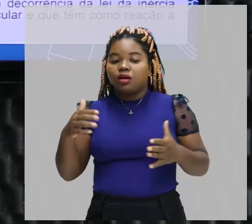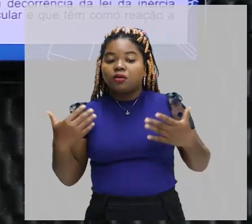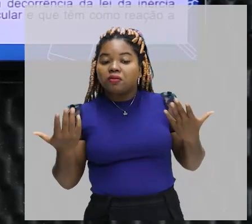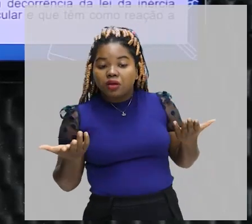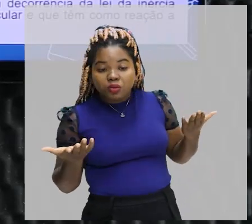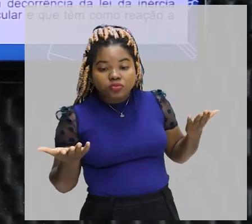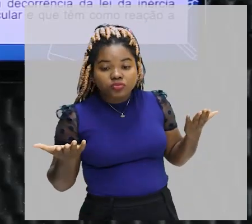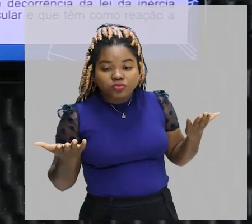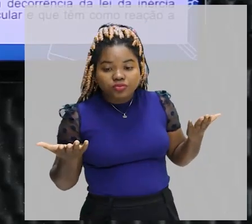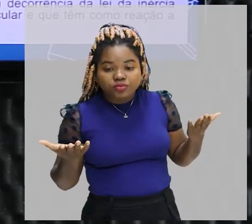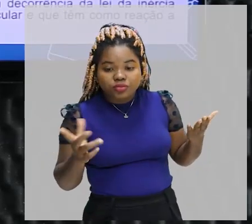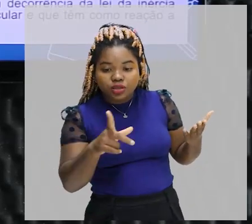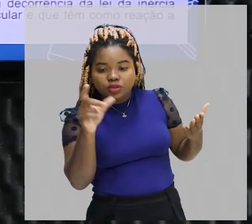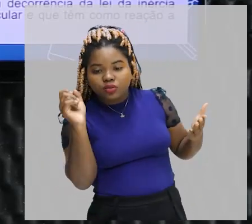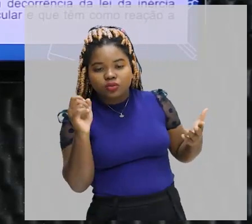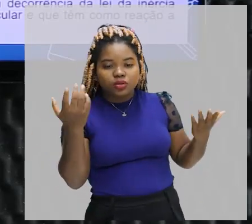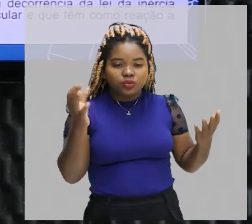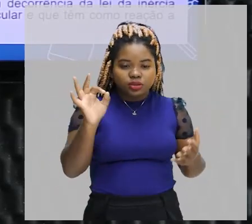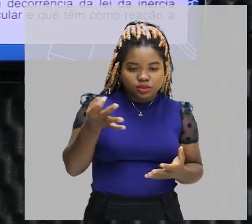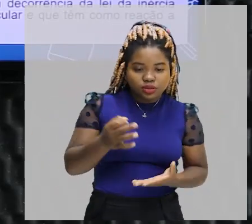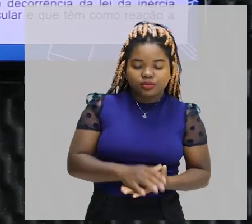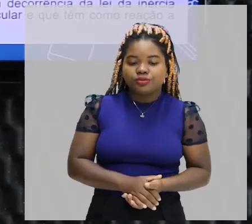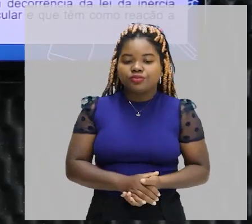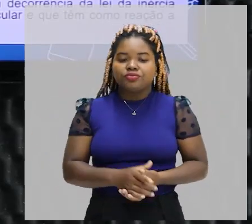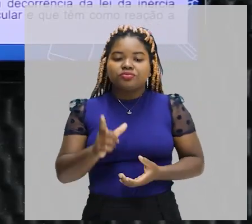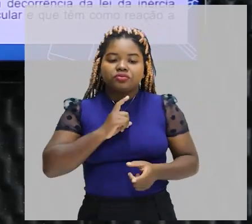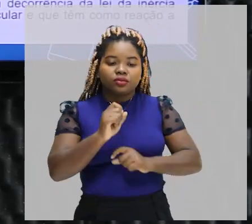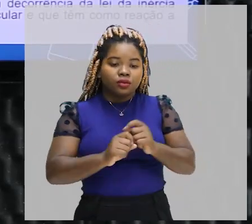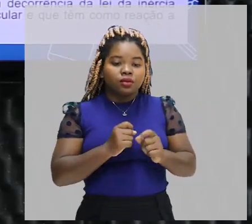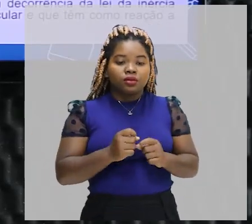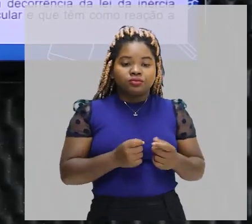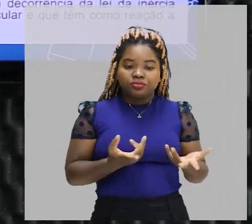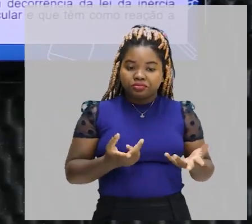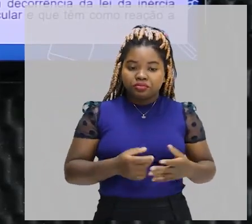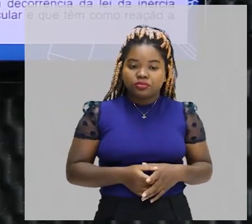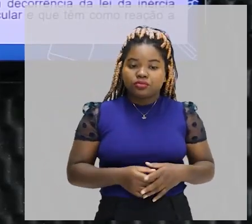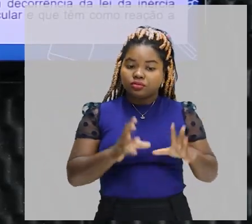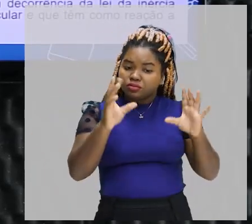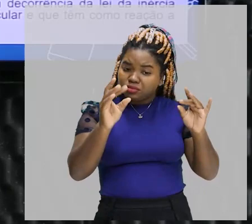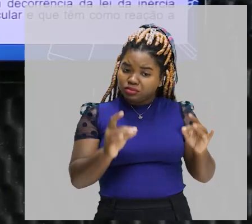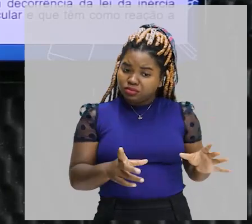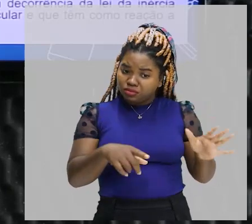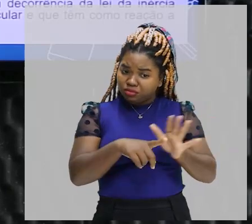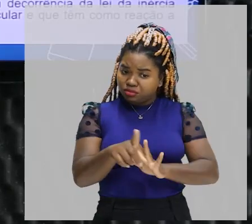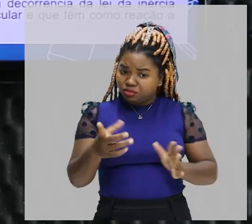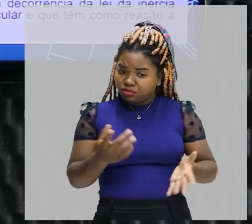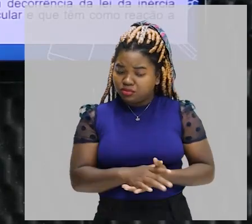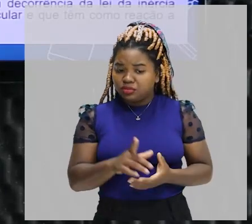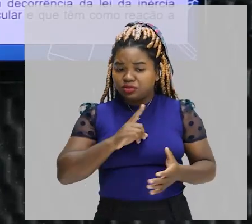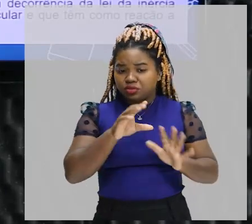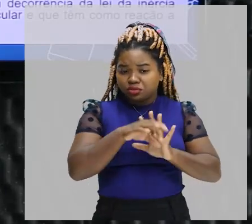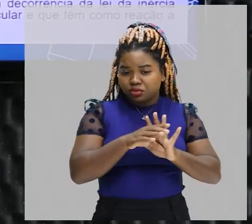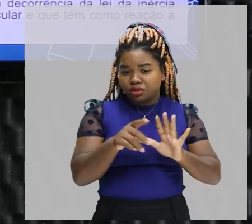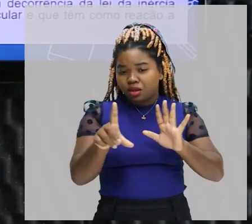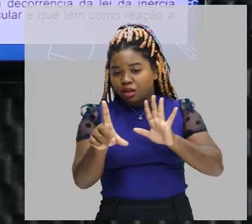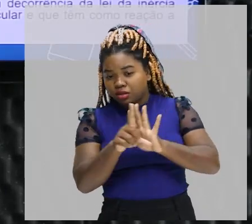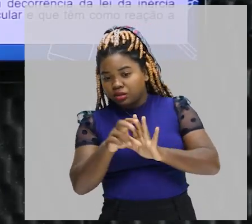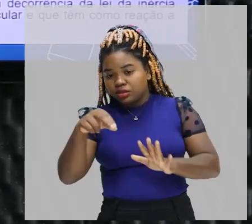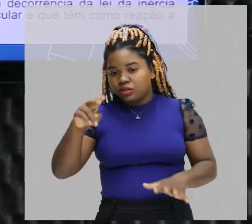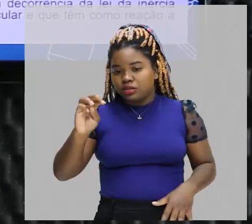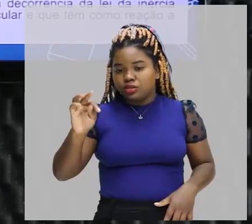as alternativas são bem mais elaboradas, né? E nós temos um misto aqui, né, desses conceitos das leis de Newton, né?